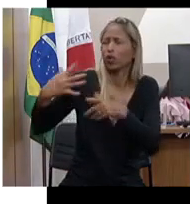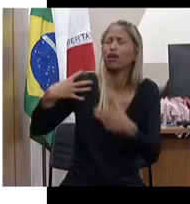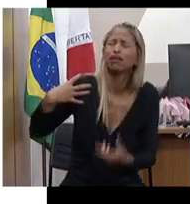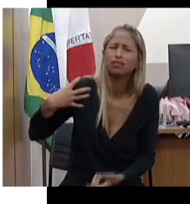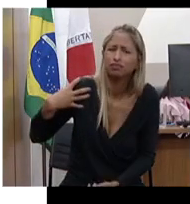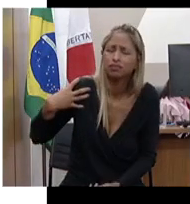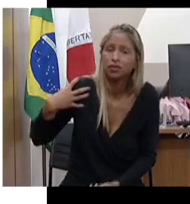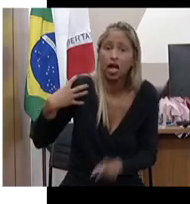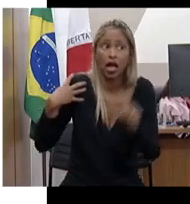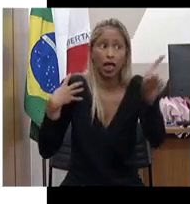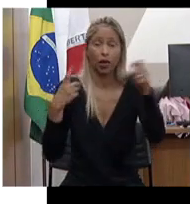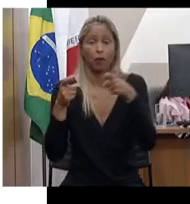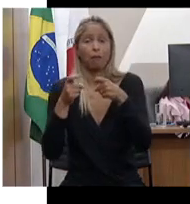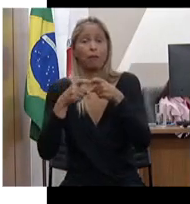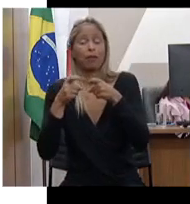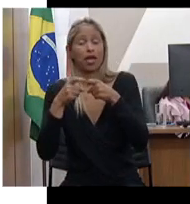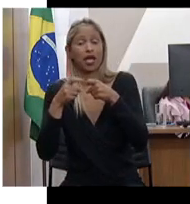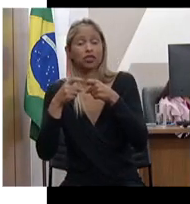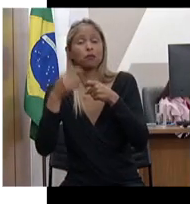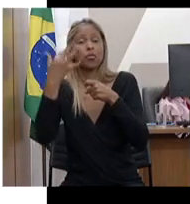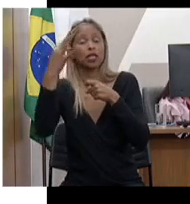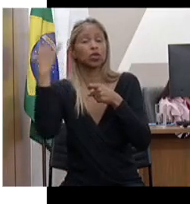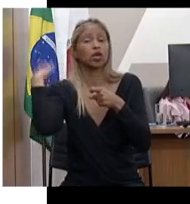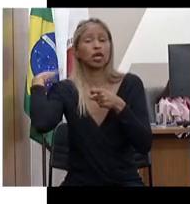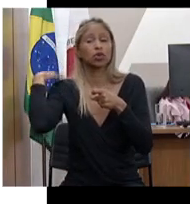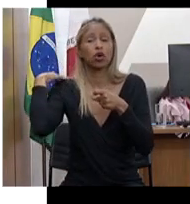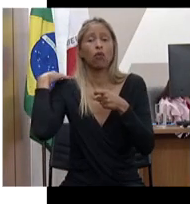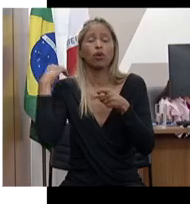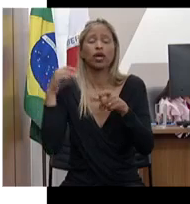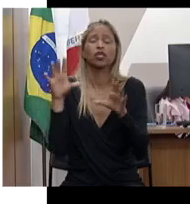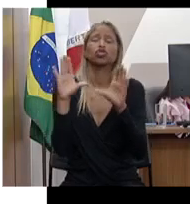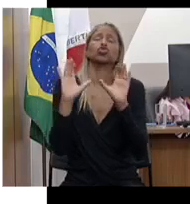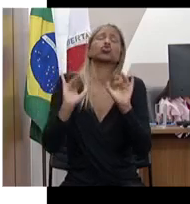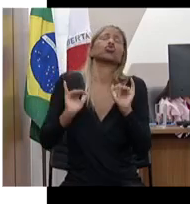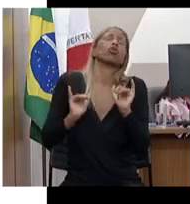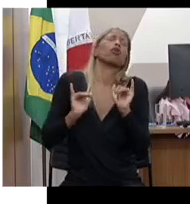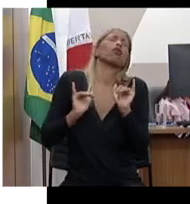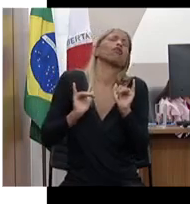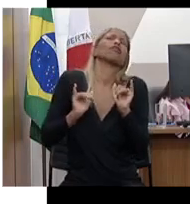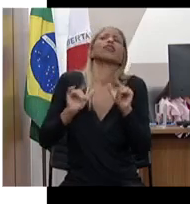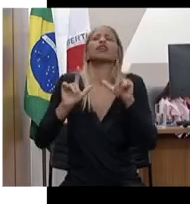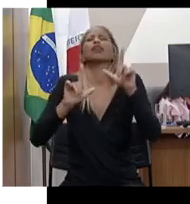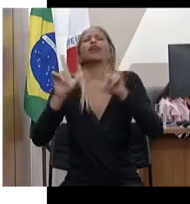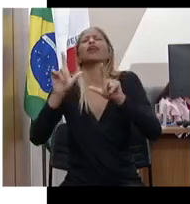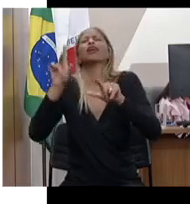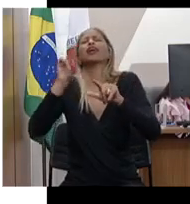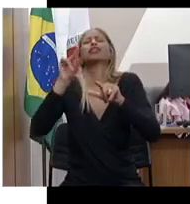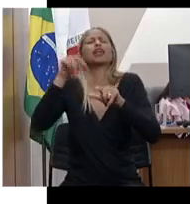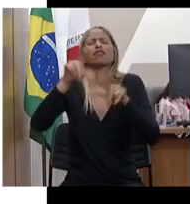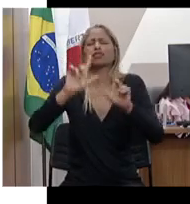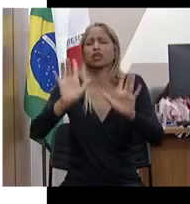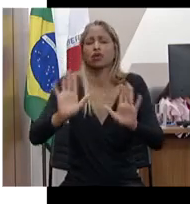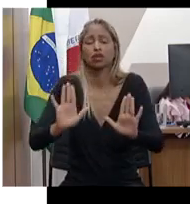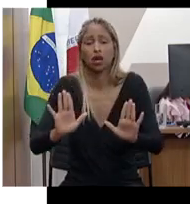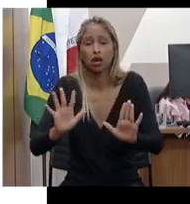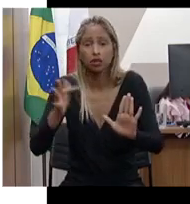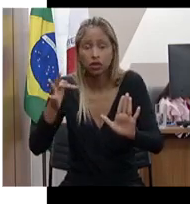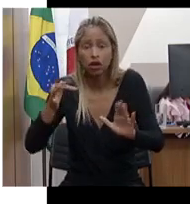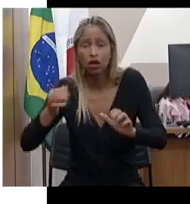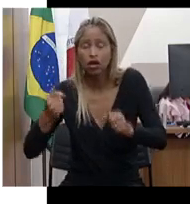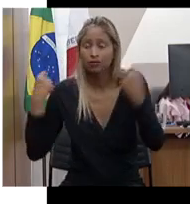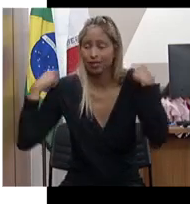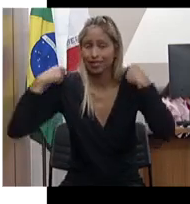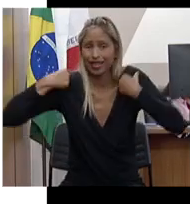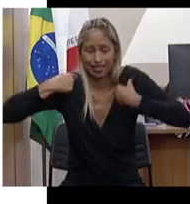eu como médico eu digo Olha a dor nas costas não é porque você fica no sofá o dia inteiro assistindo Netflix lá não então nas costas é porque